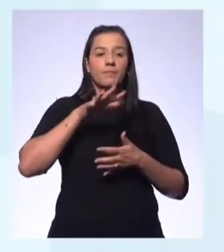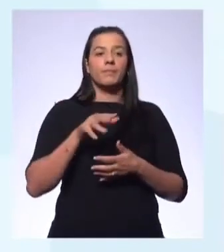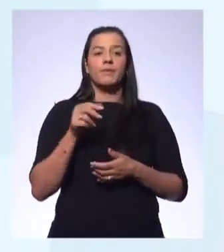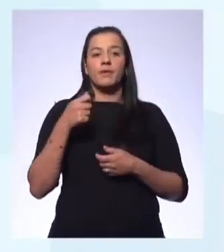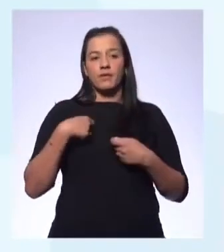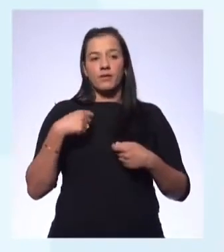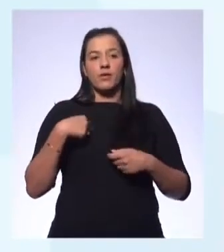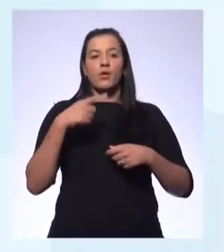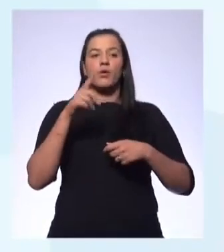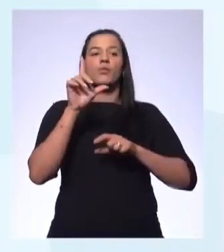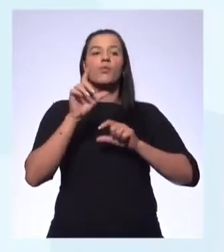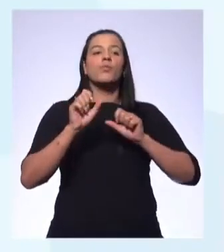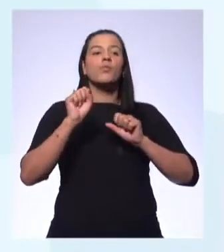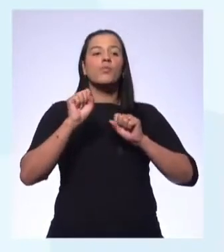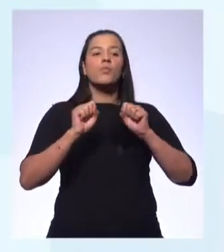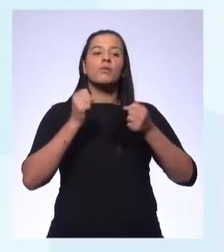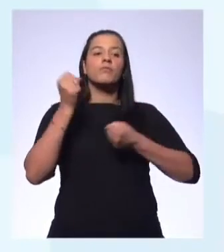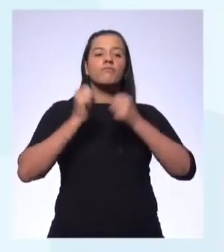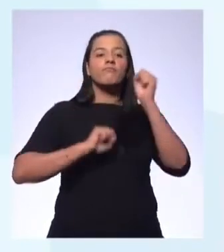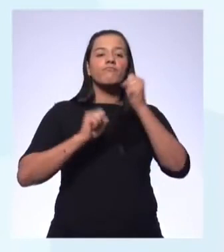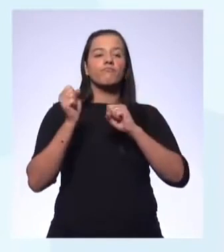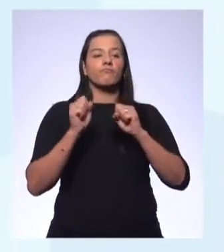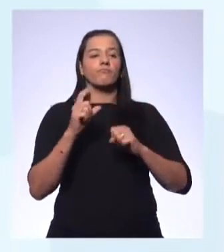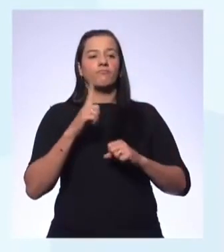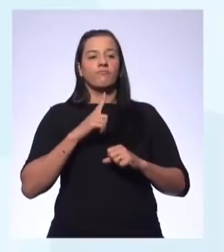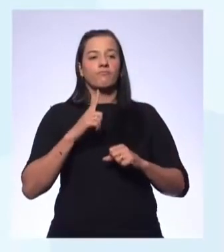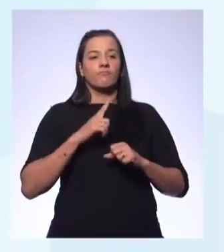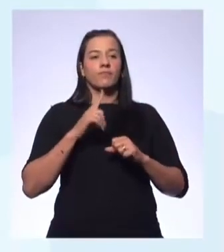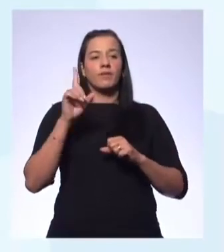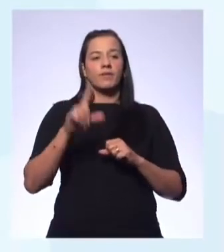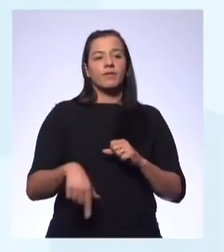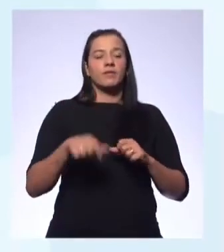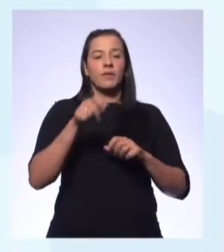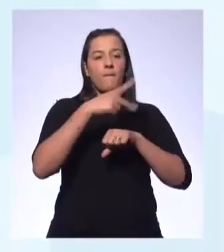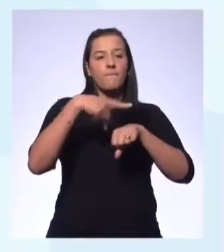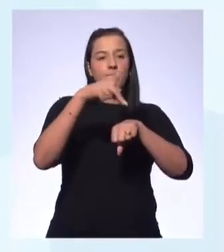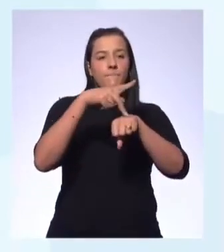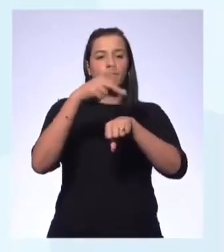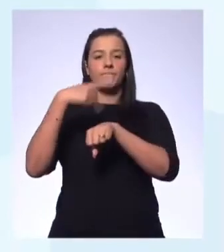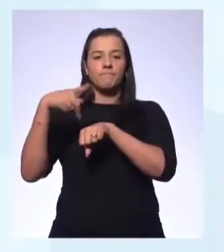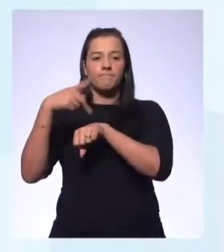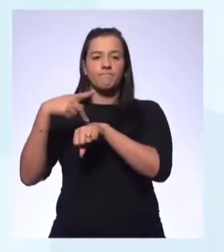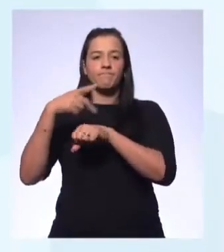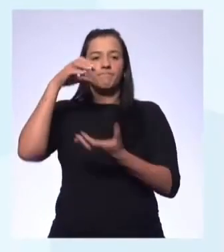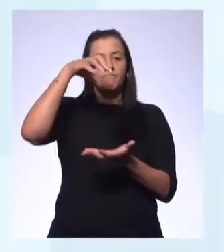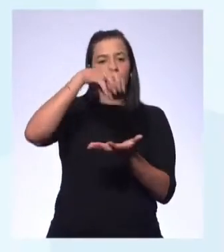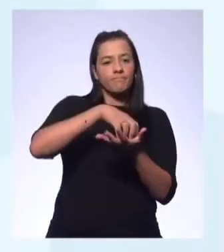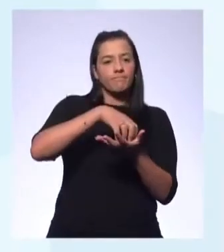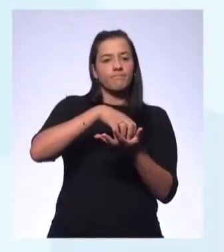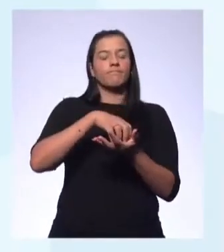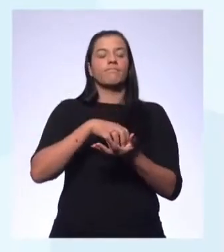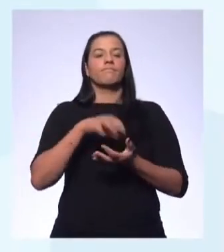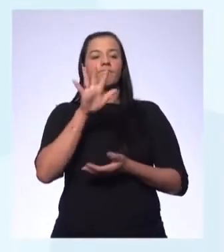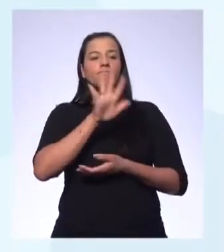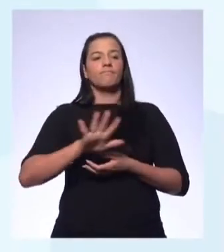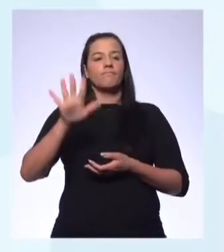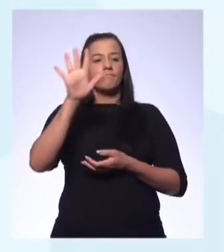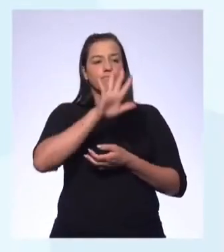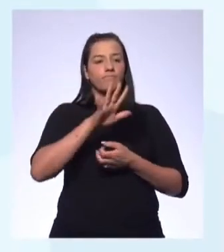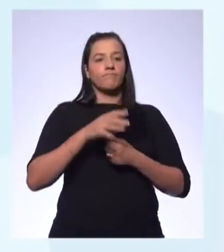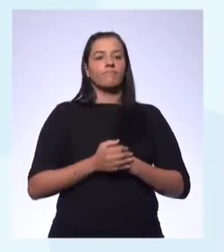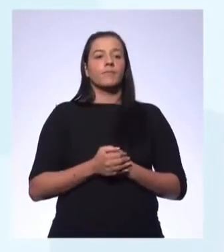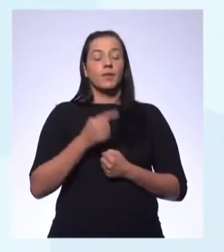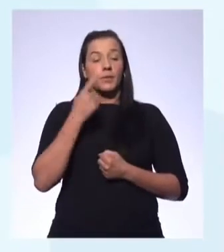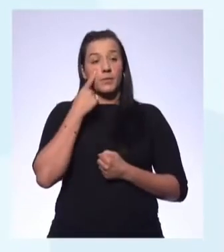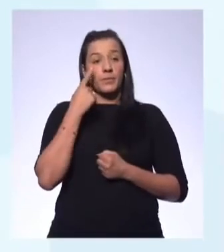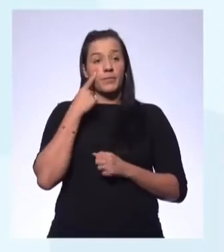uma determinada, né, um determinado fator, que aí no caso são os países, né, dentro de um determinado cenário. Então vocês